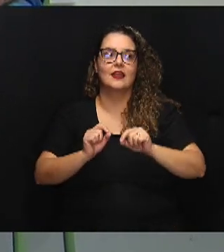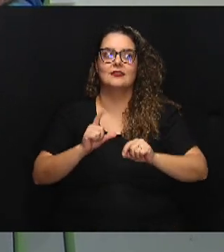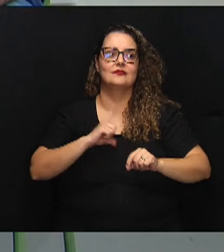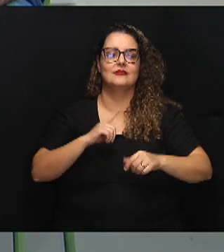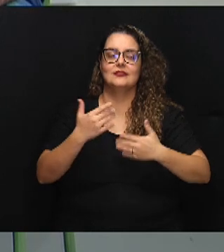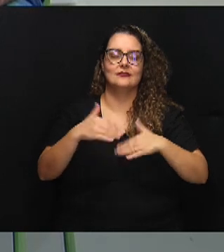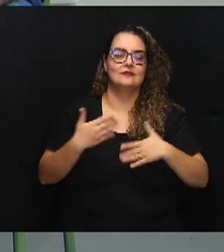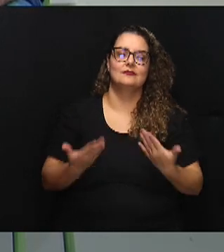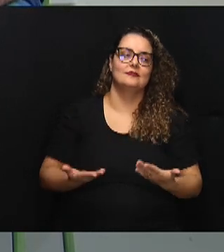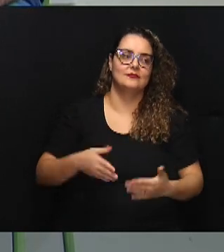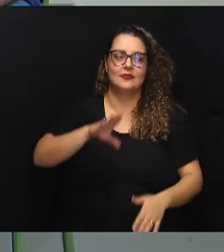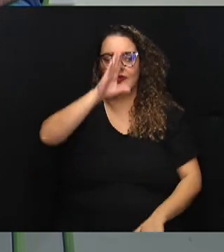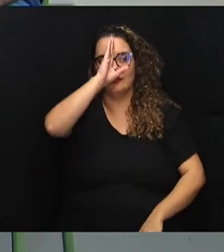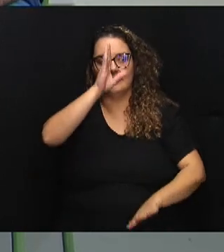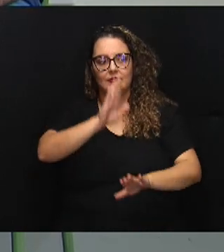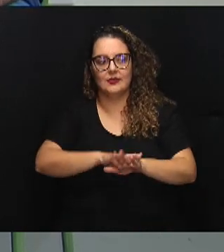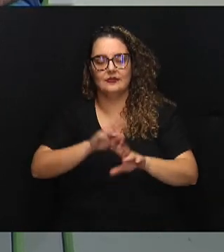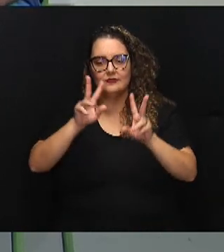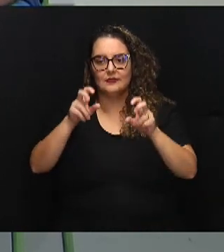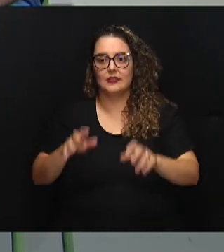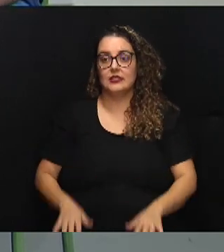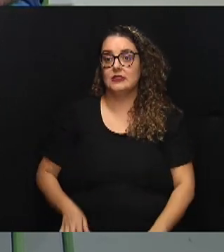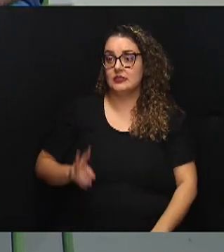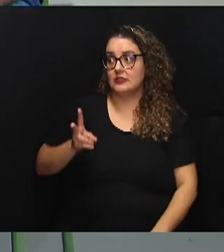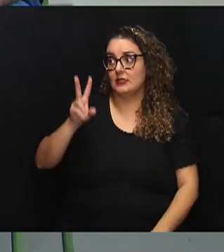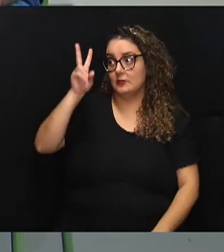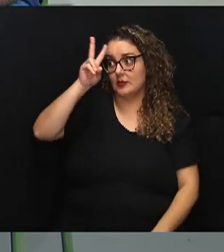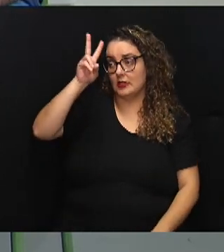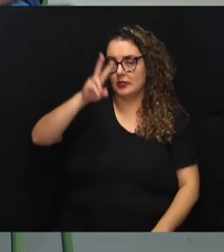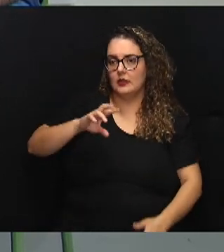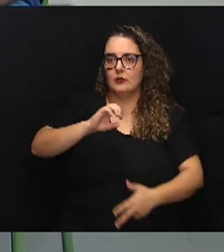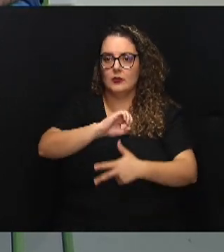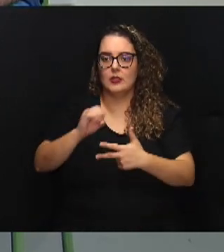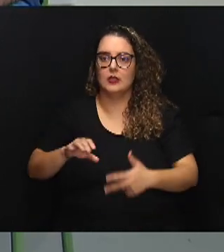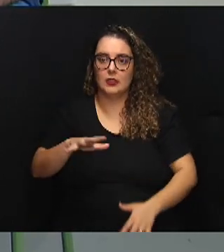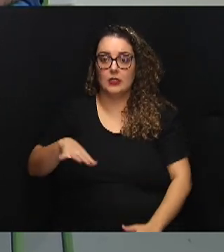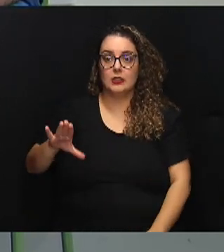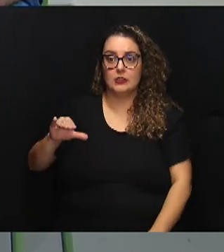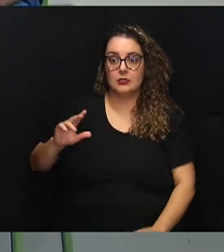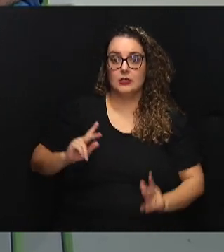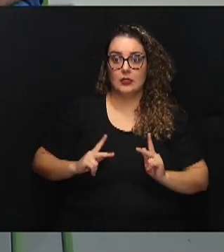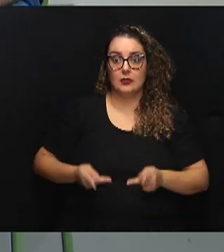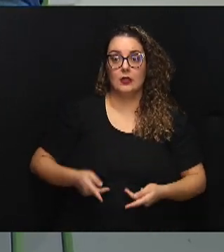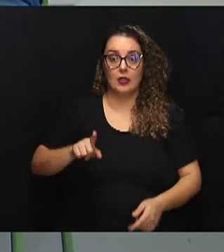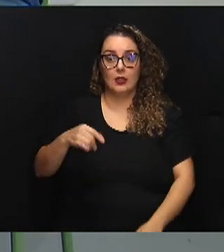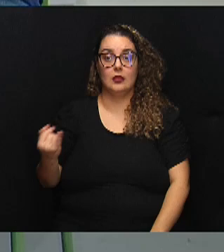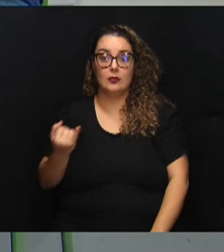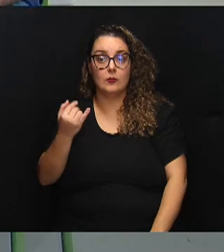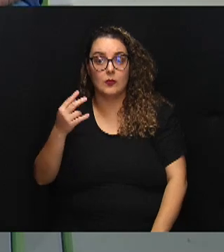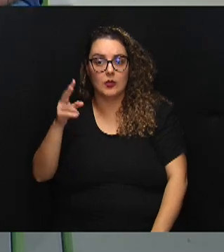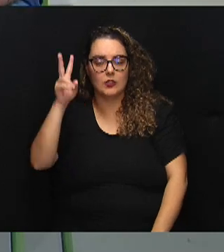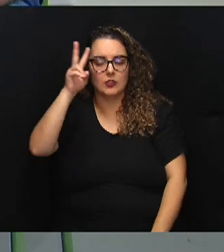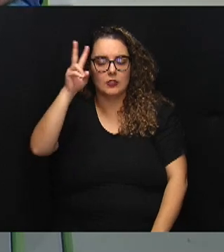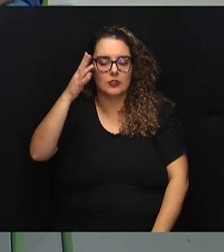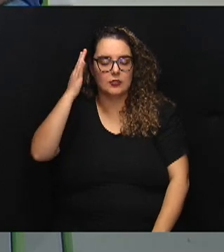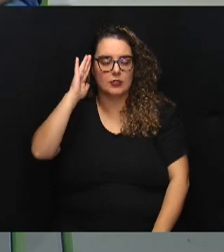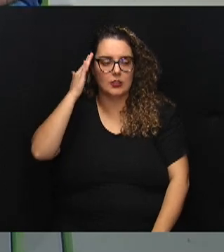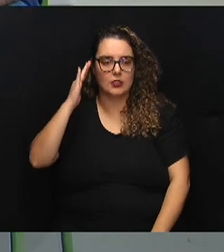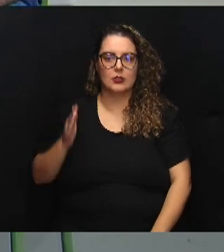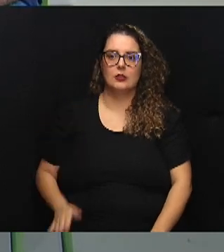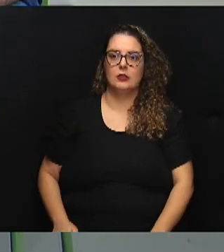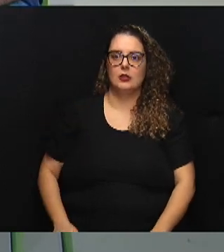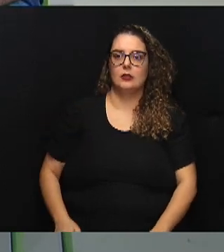os principais assuntos? Sempre que a gente pensa no Enem, e na parte das ciências humanas, é importante entender que as disciplinas elas não ficam